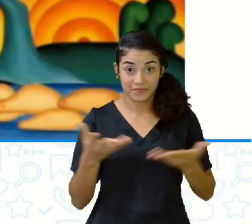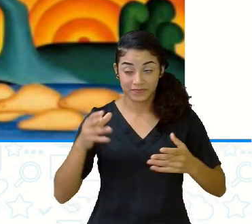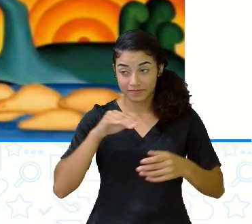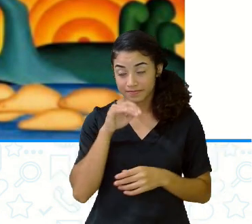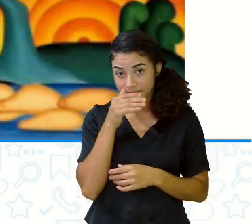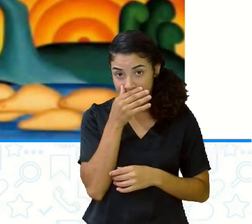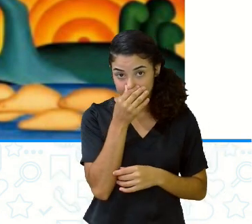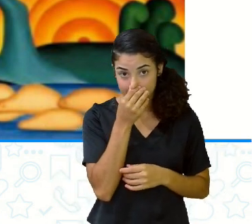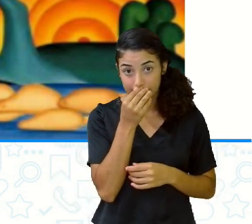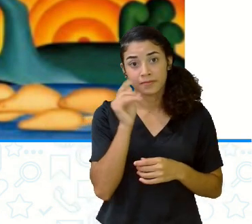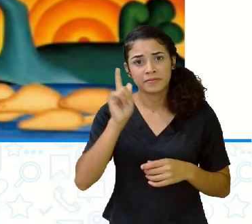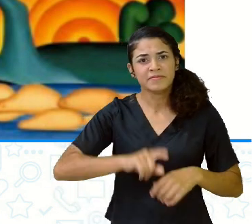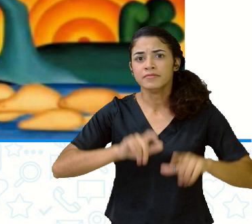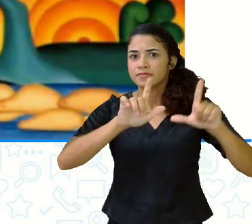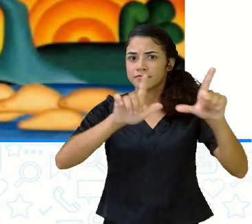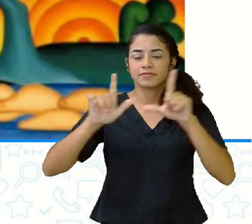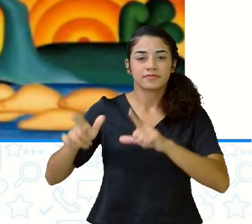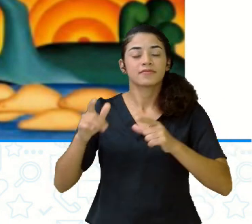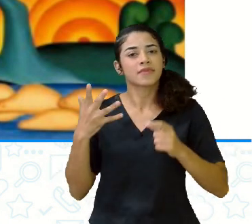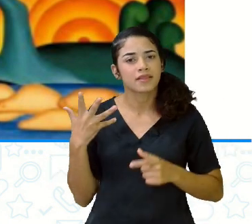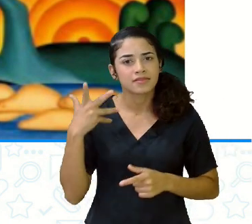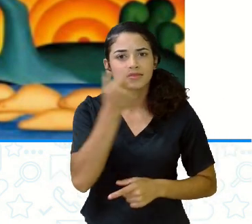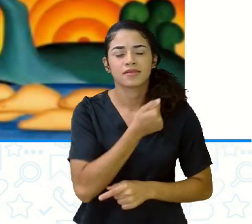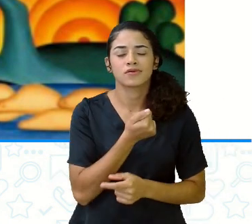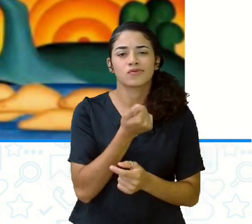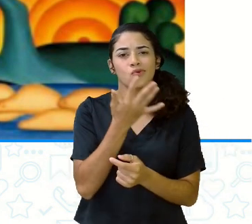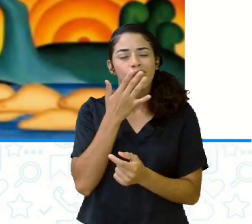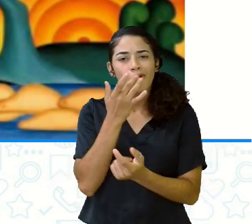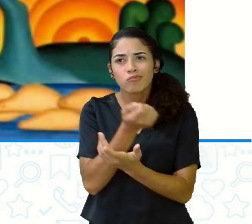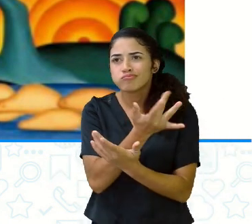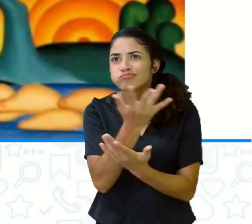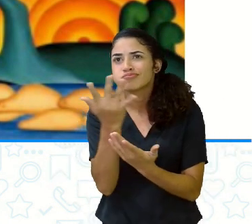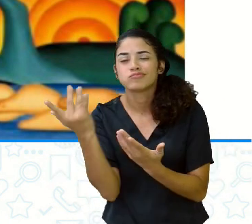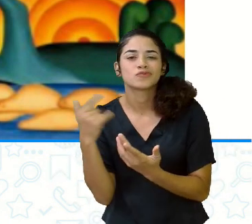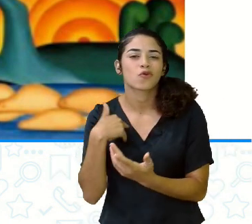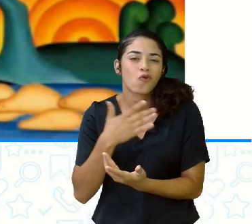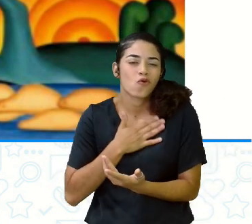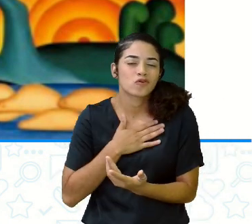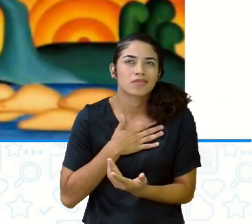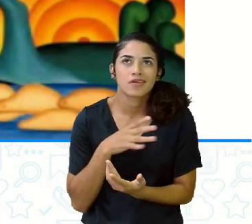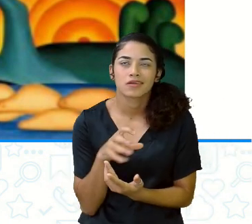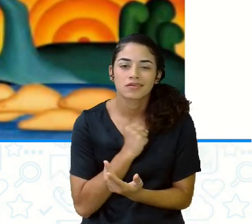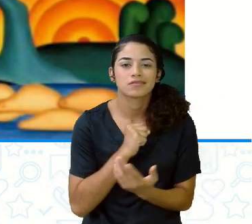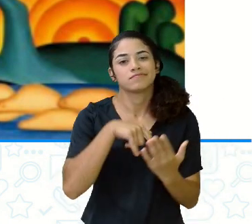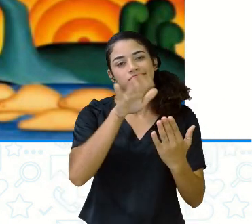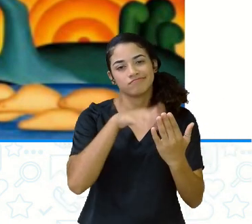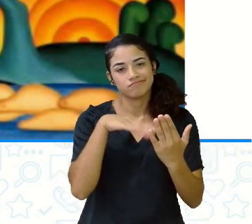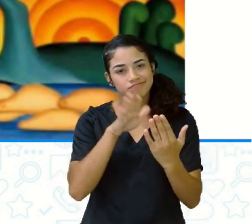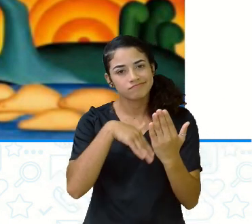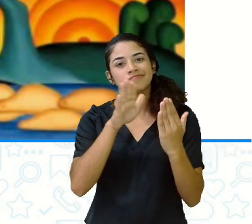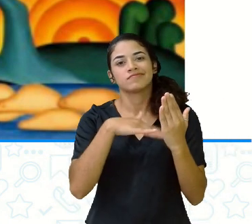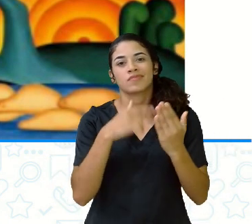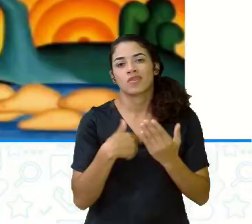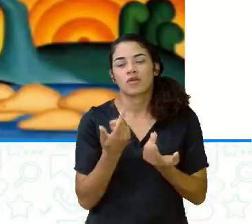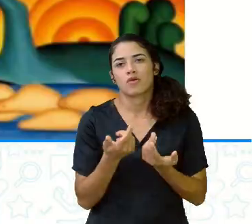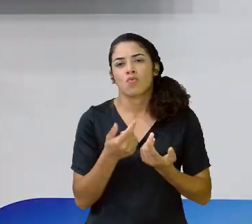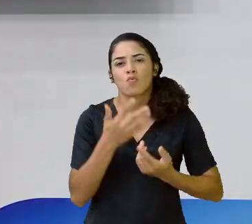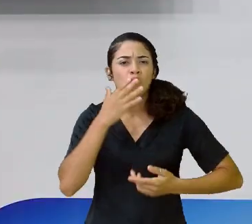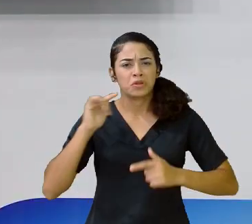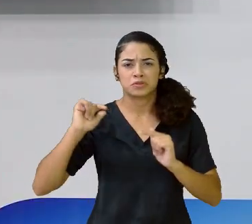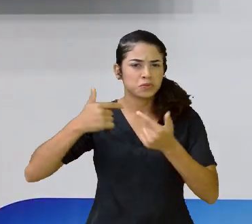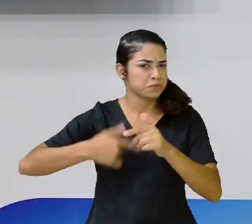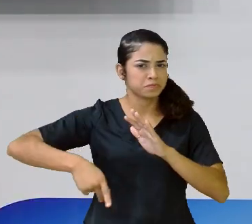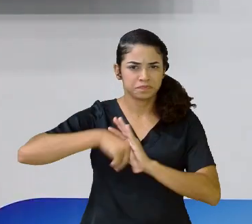quadros muito bonitos, muito coloridos, que ela gostava muito de pintar, com as cores tradicionais aqui que a gente via aqui no